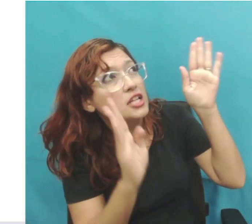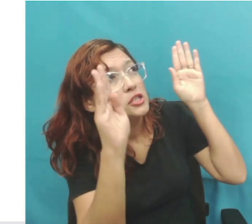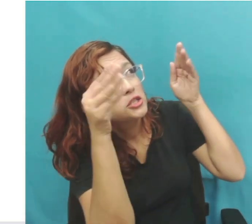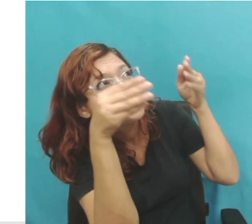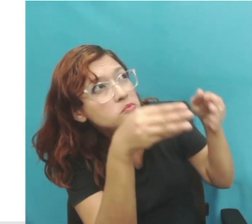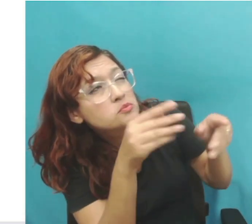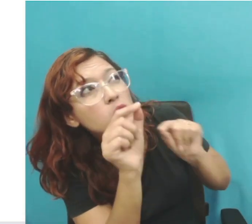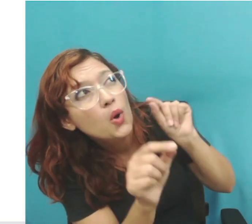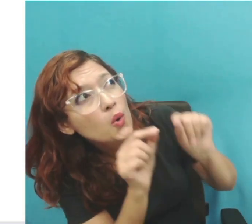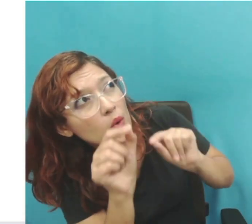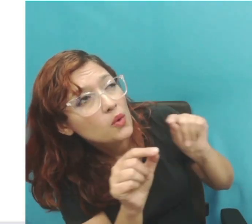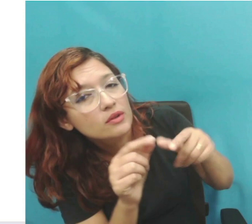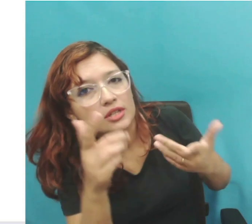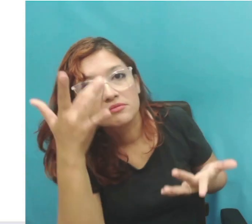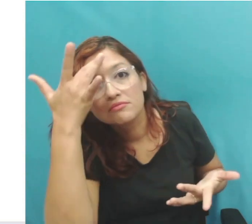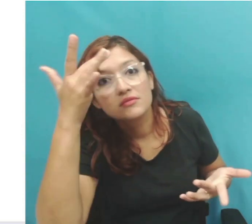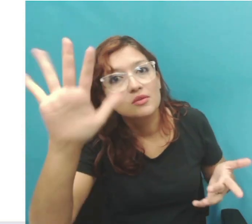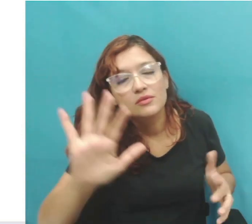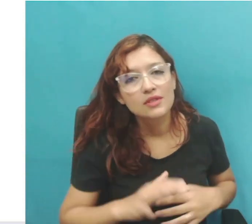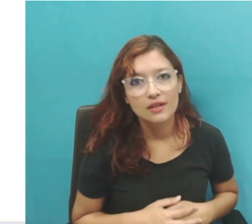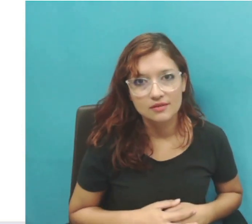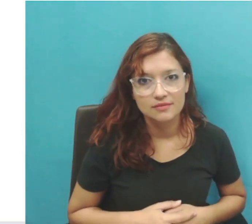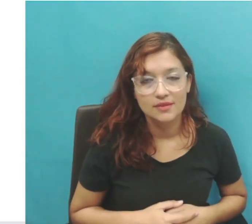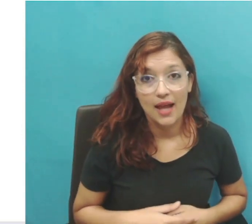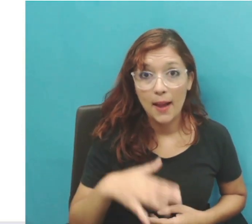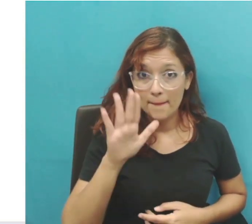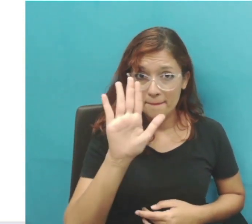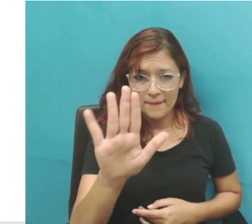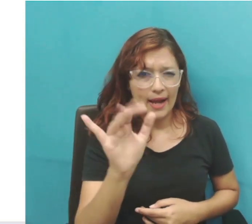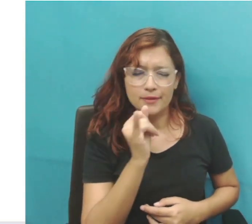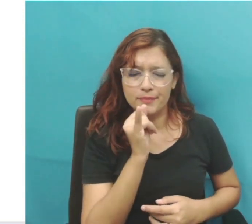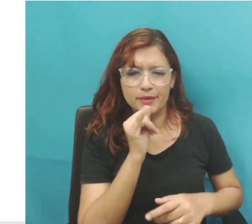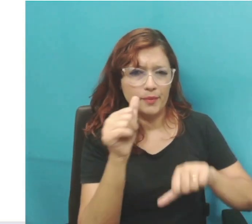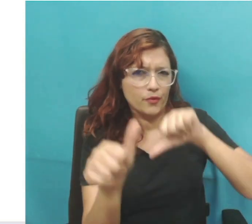é. Eu não tenho como detalhar o que é.